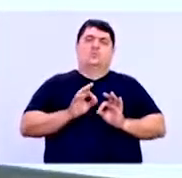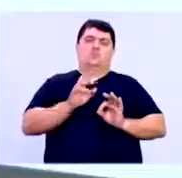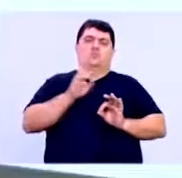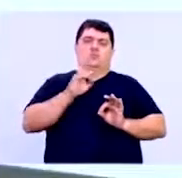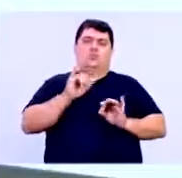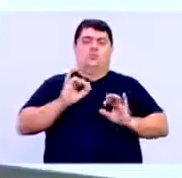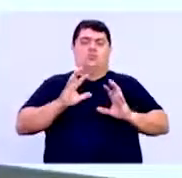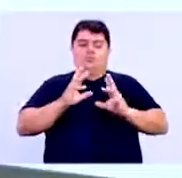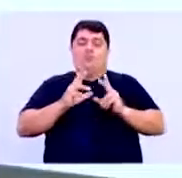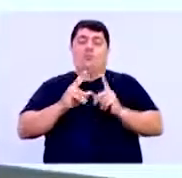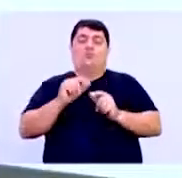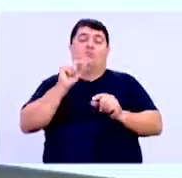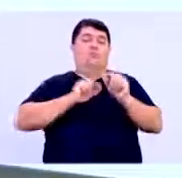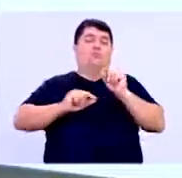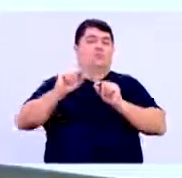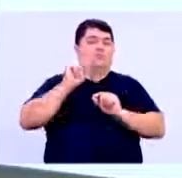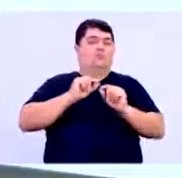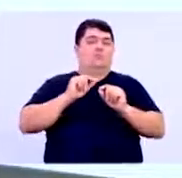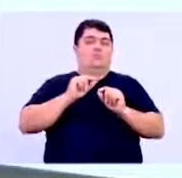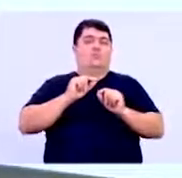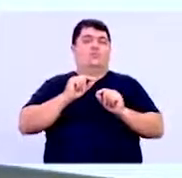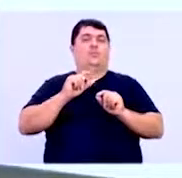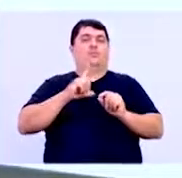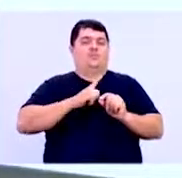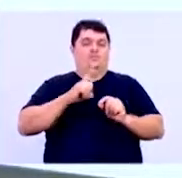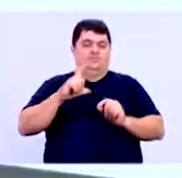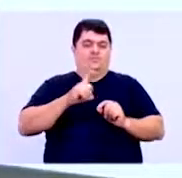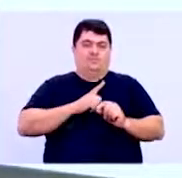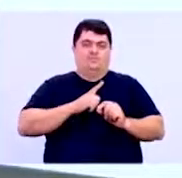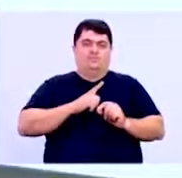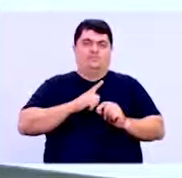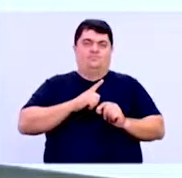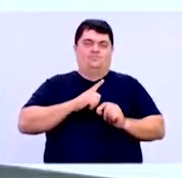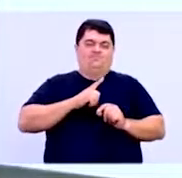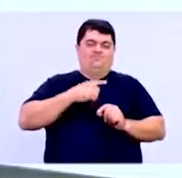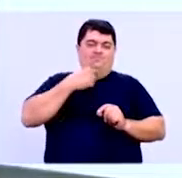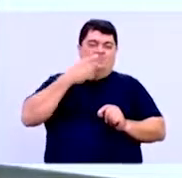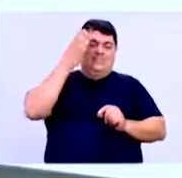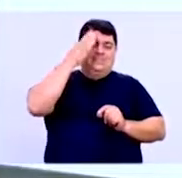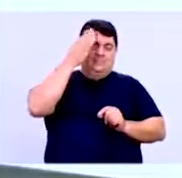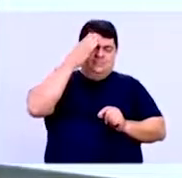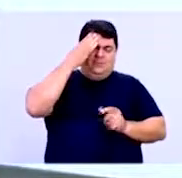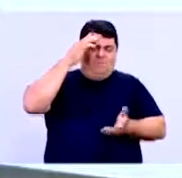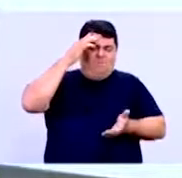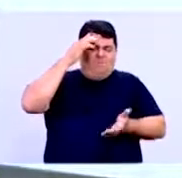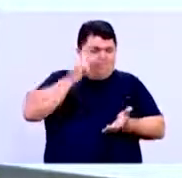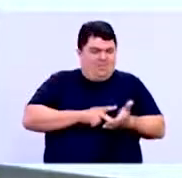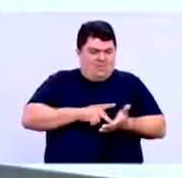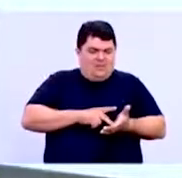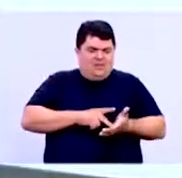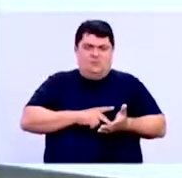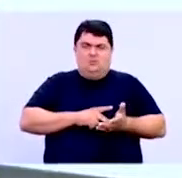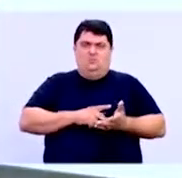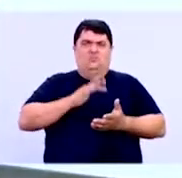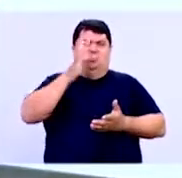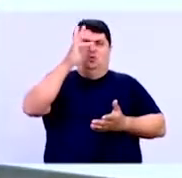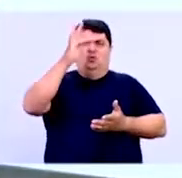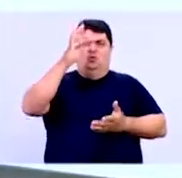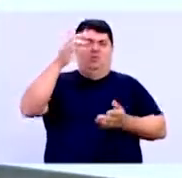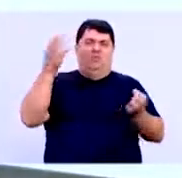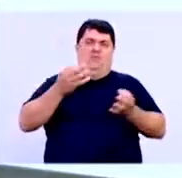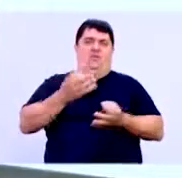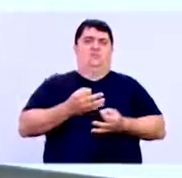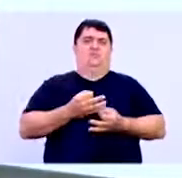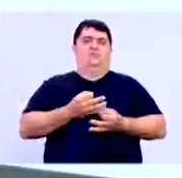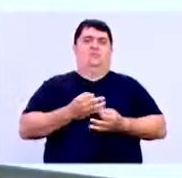toda essa performance, ainda assim você não tem a garantia real de 100% do futuro. Né? Ótimo.